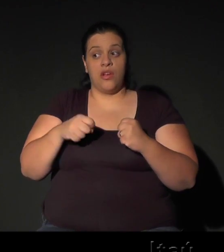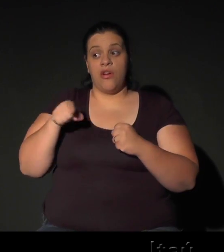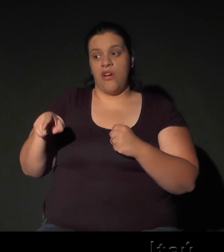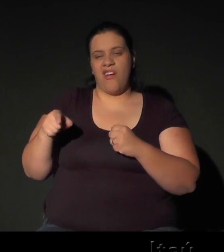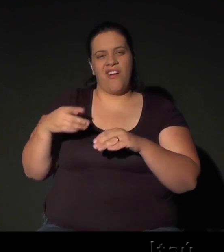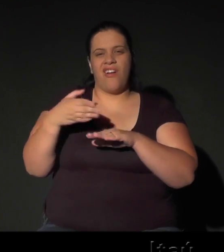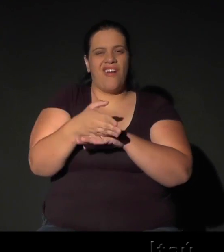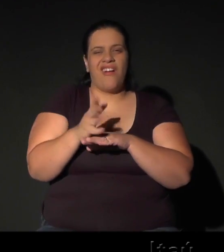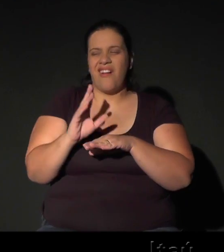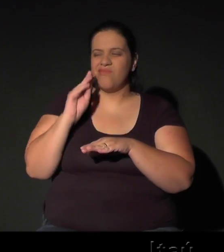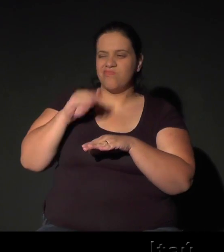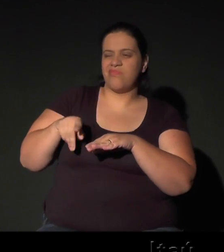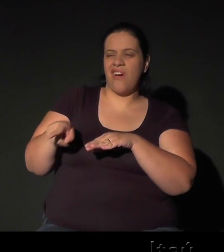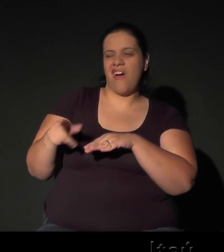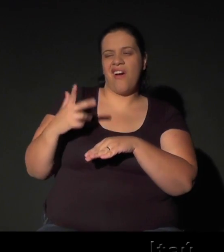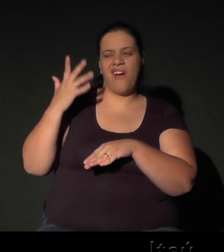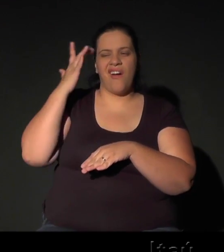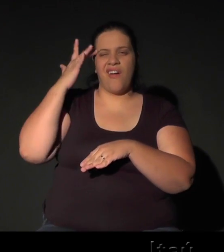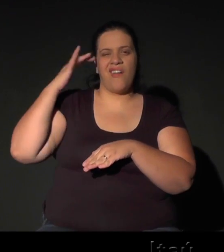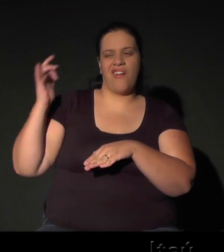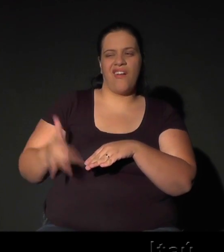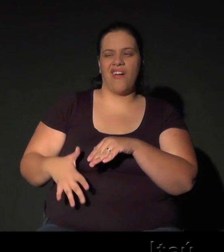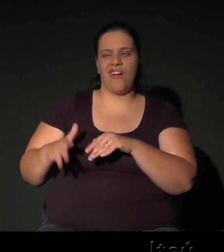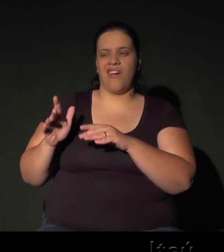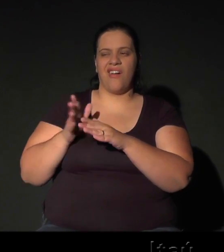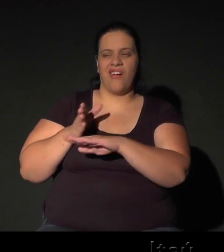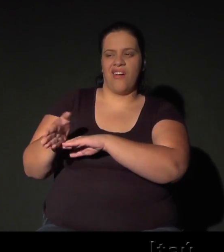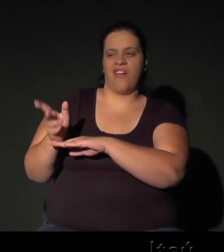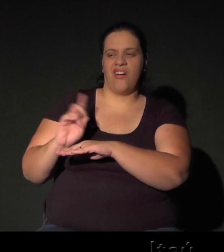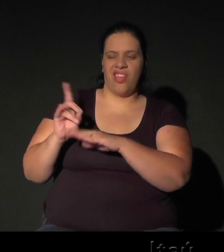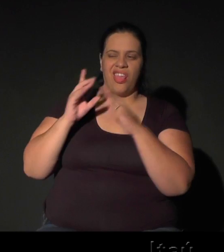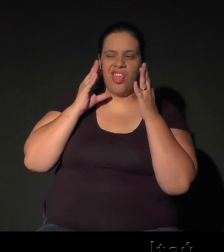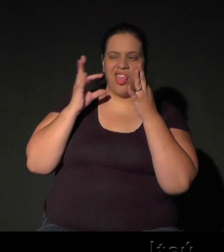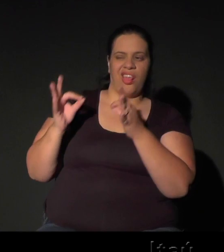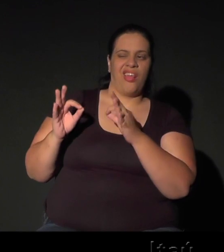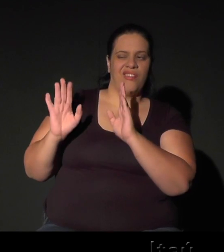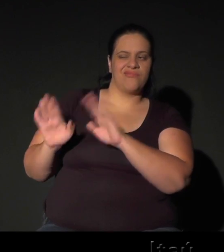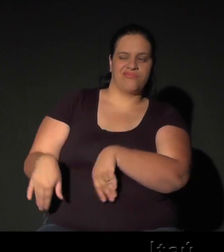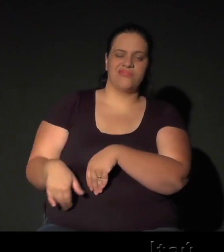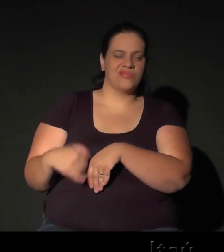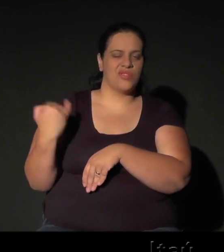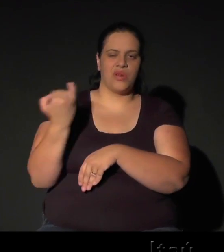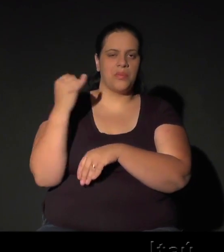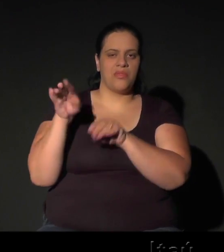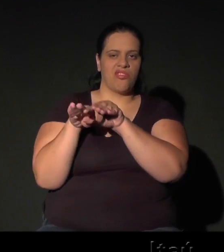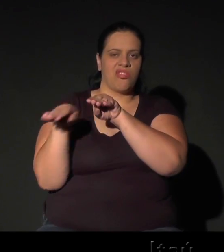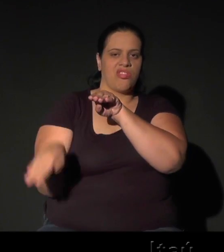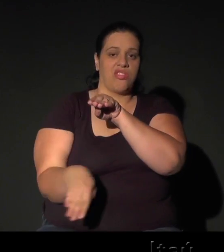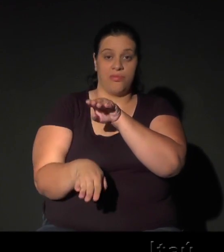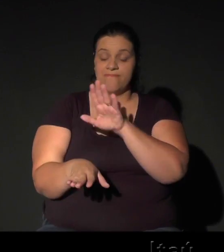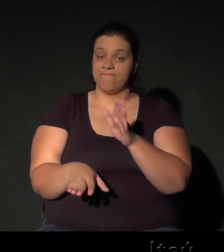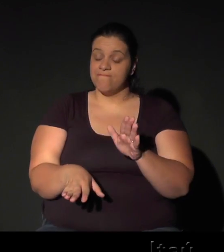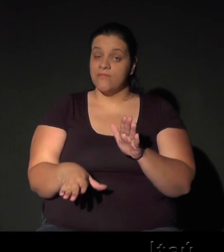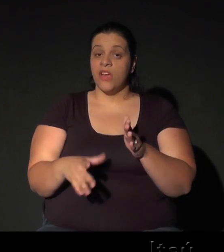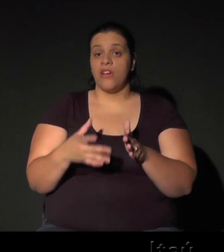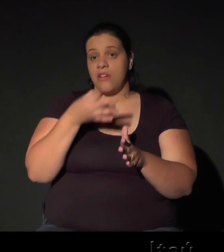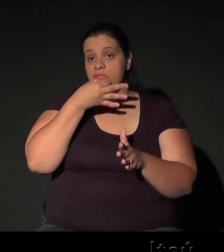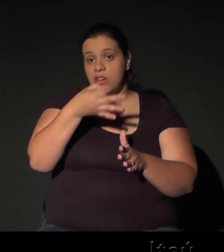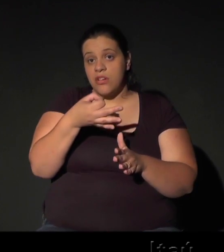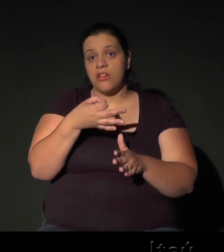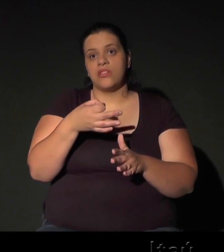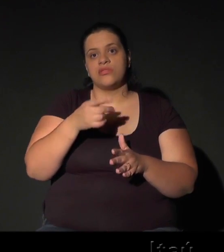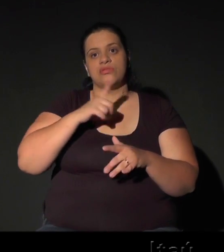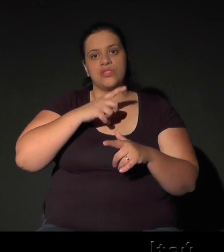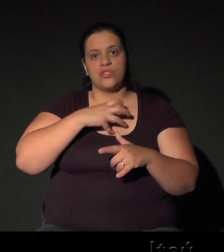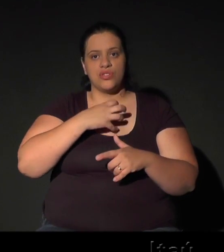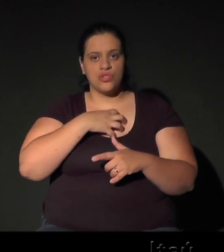tipos de linguagem porque não acessam aquelas linguagens a gente olha com um olhar como se aquilo fosse inferior Então eu acho que o modo como